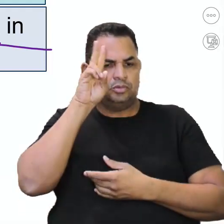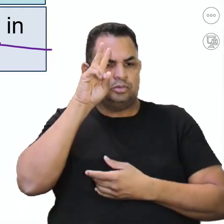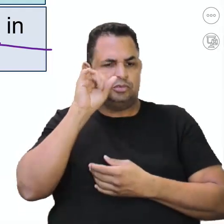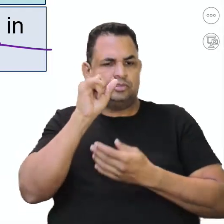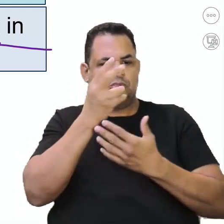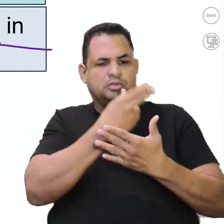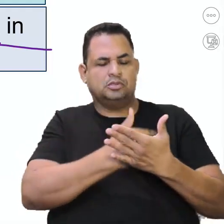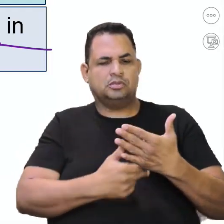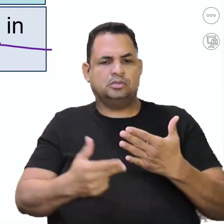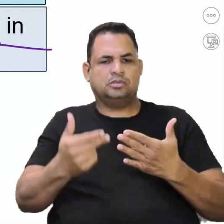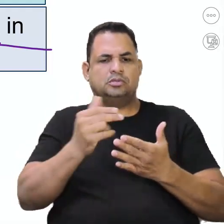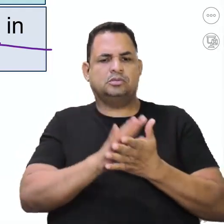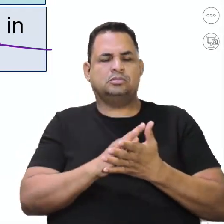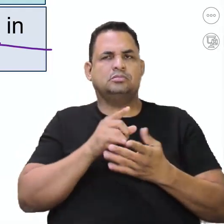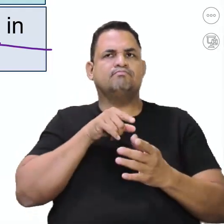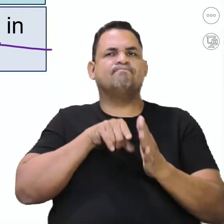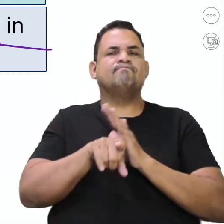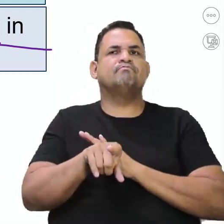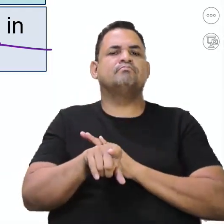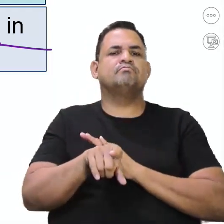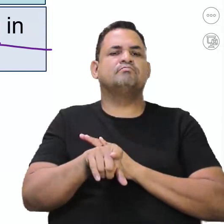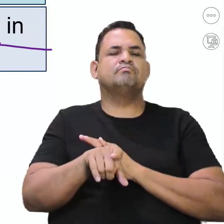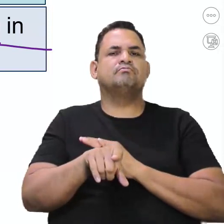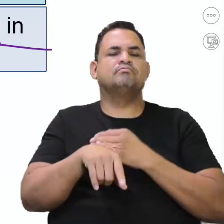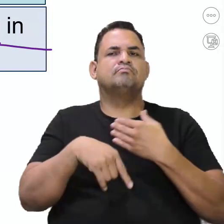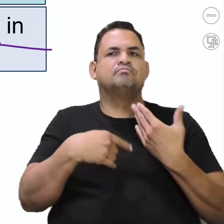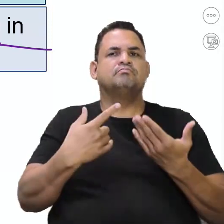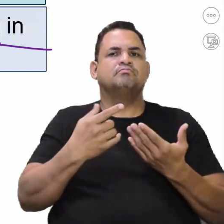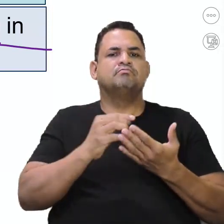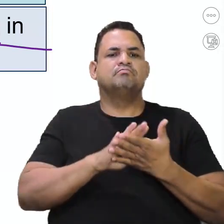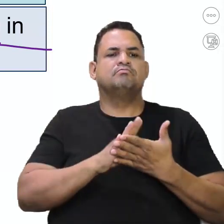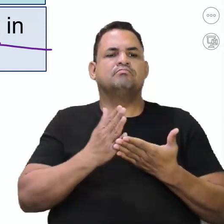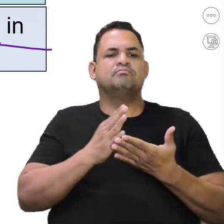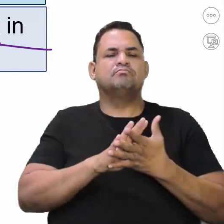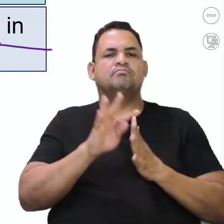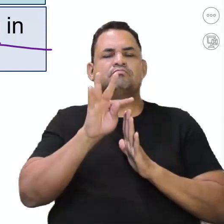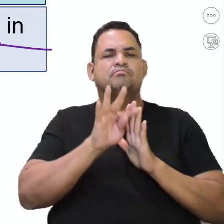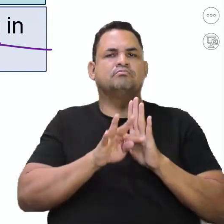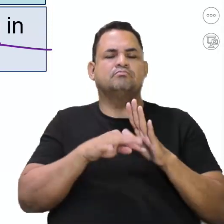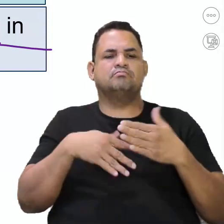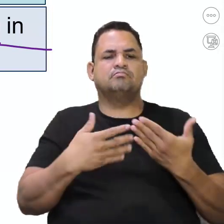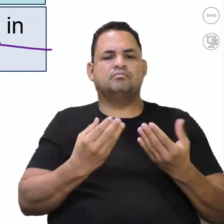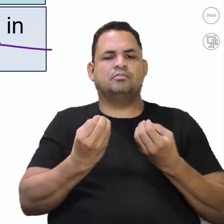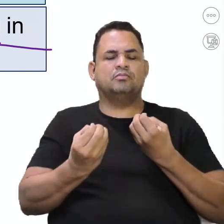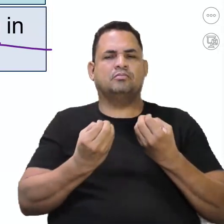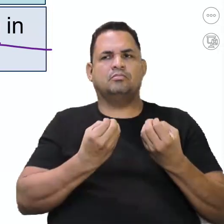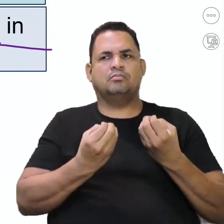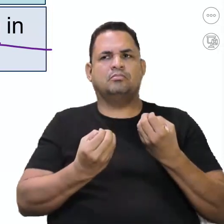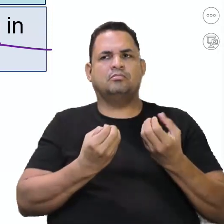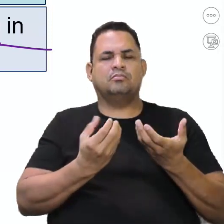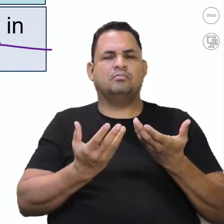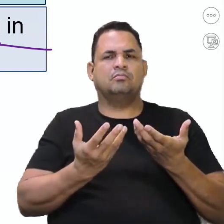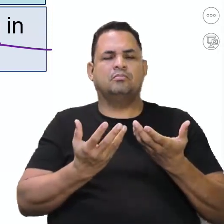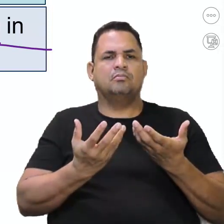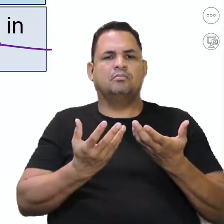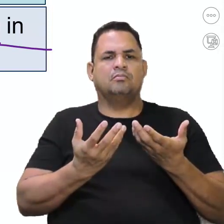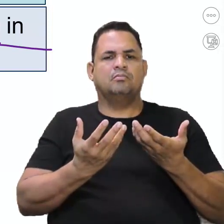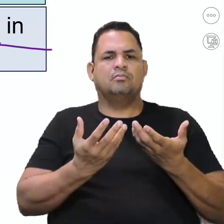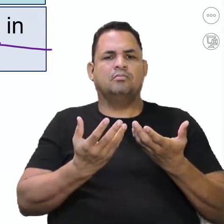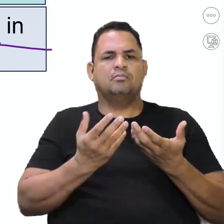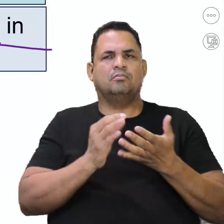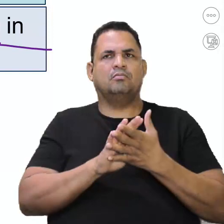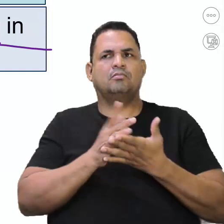história ilustrada. Às vezes ele pergunta, a pergunta da interpretação de texto é como